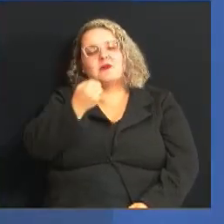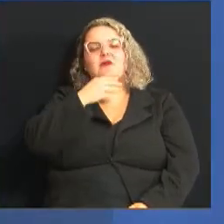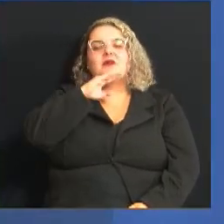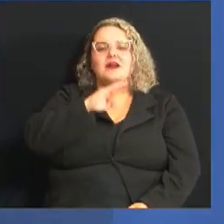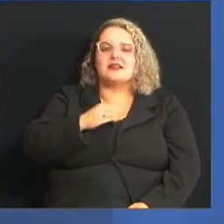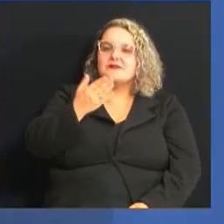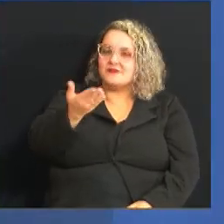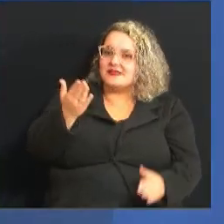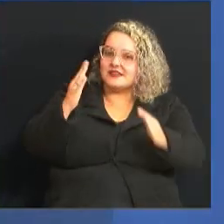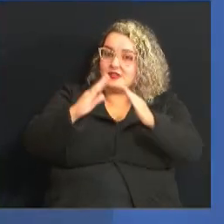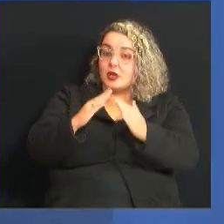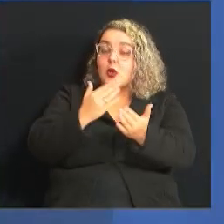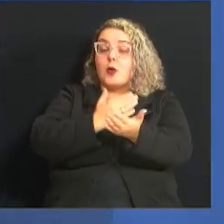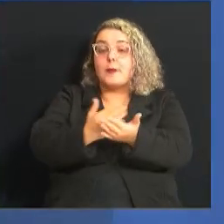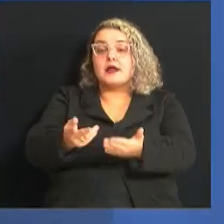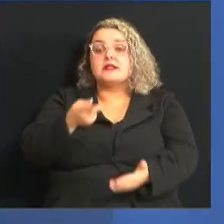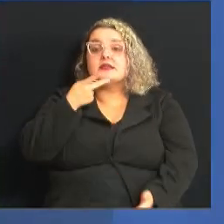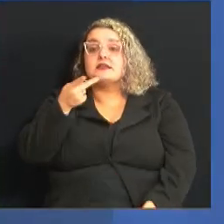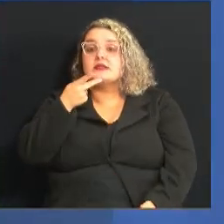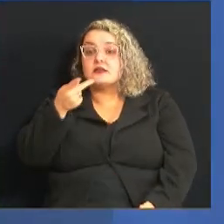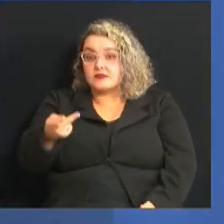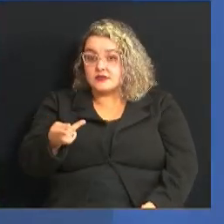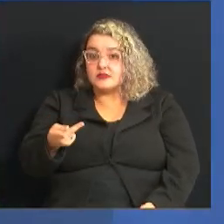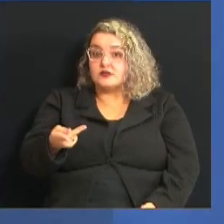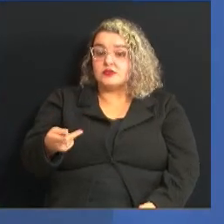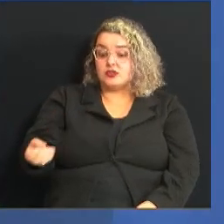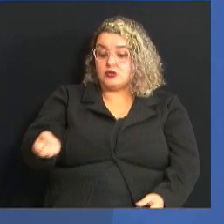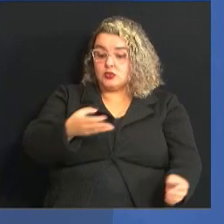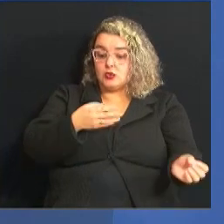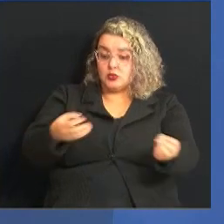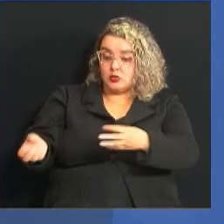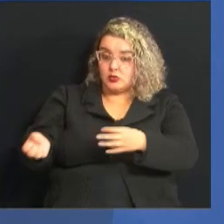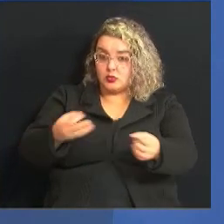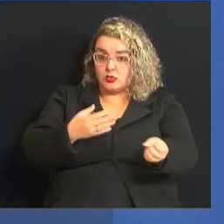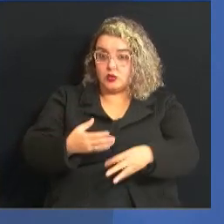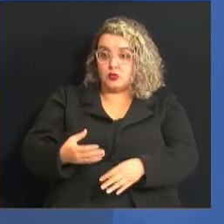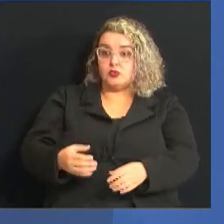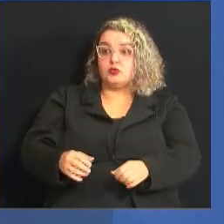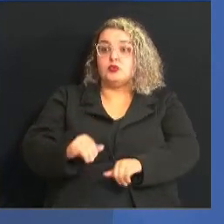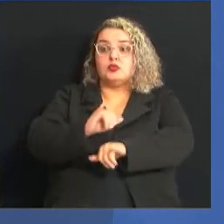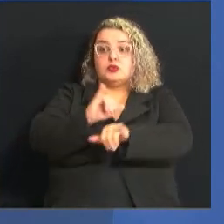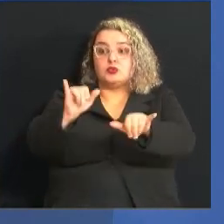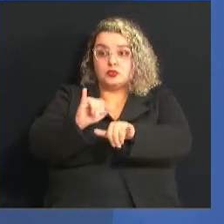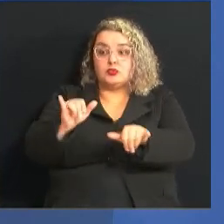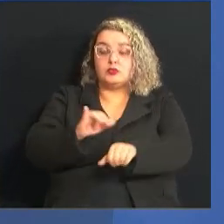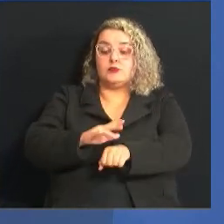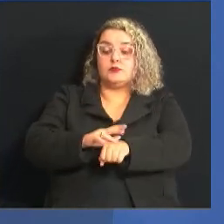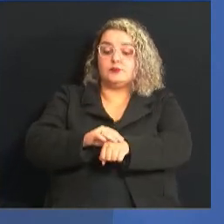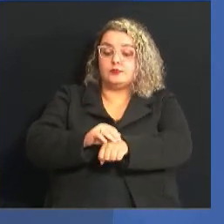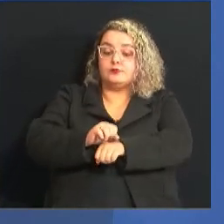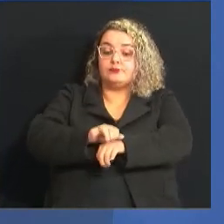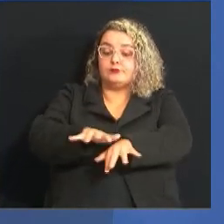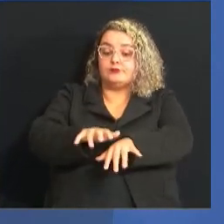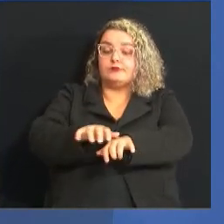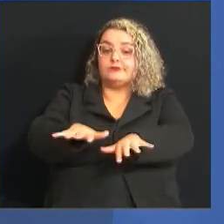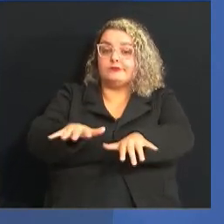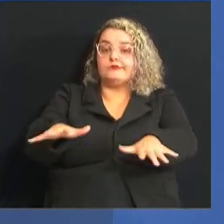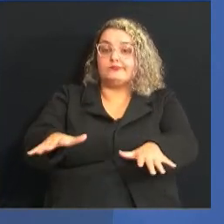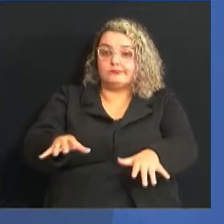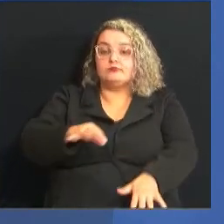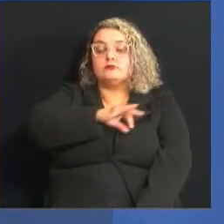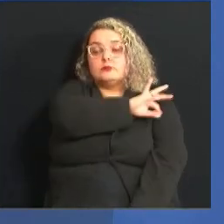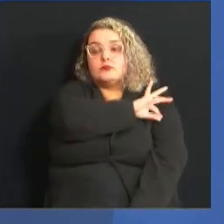gente começa falando da atualização do boletim epidemiológico semanal que é emitido pela Prefeitura todas